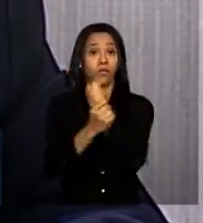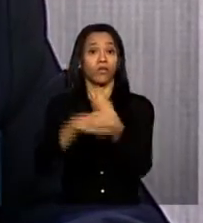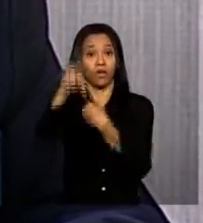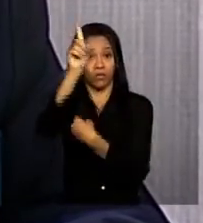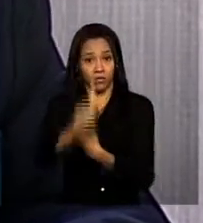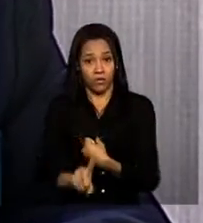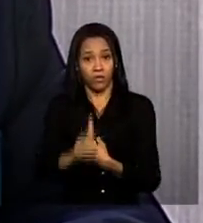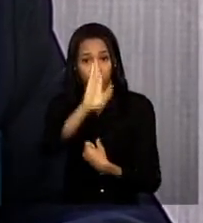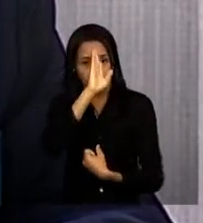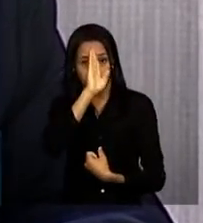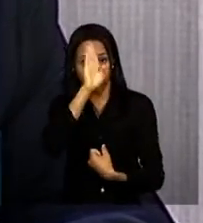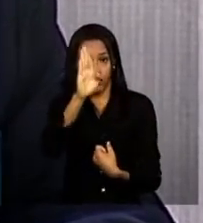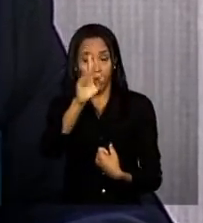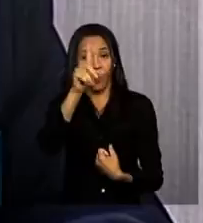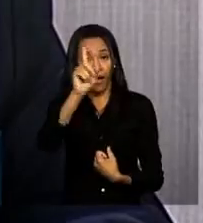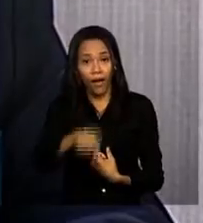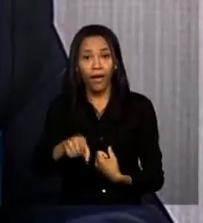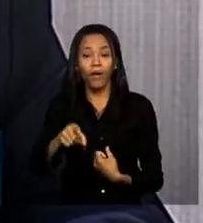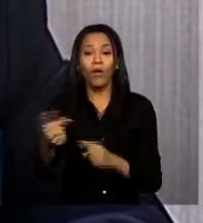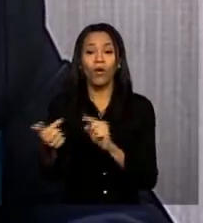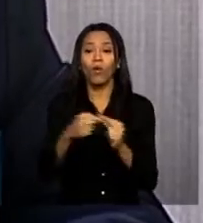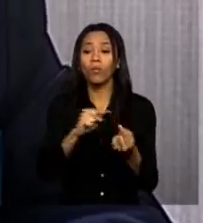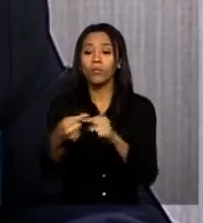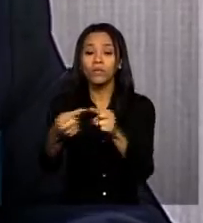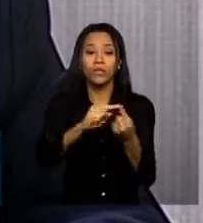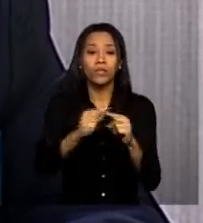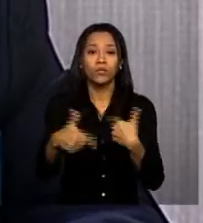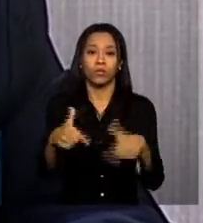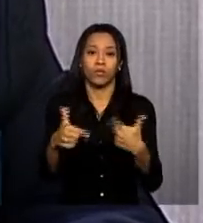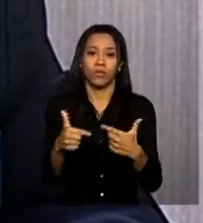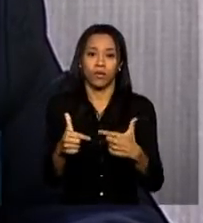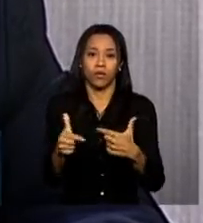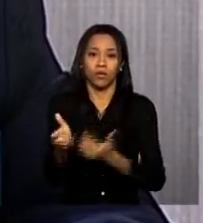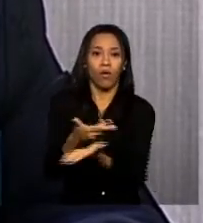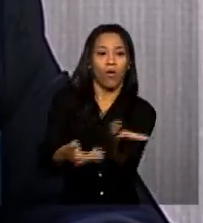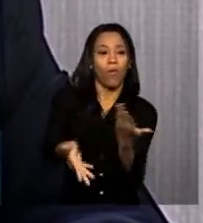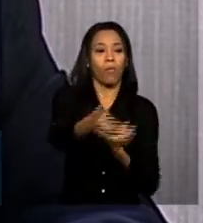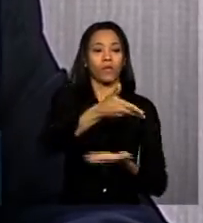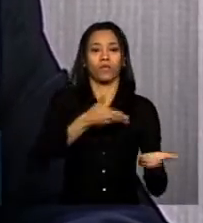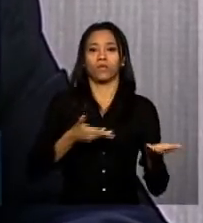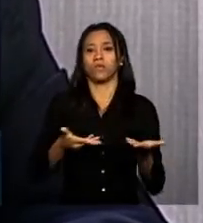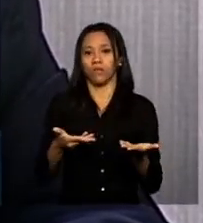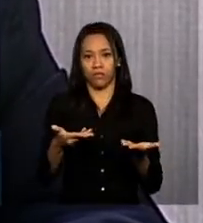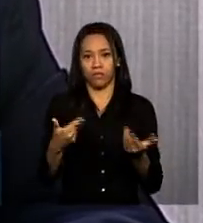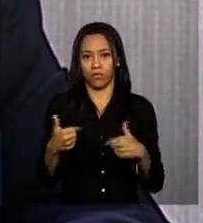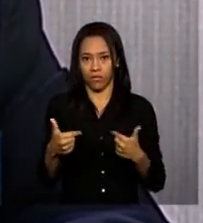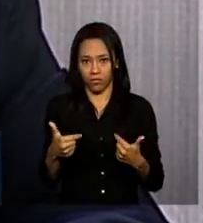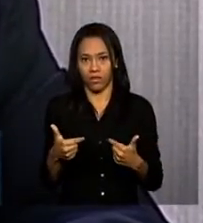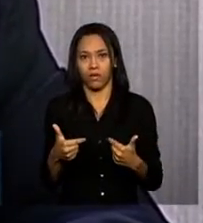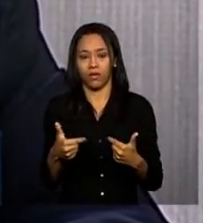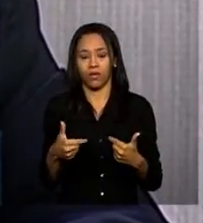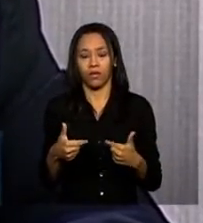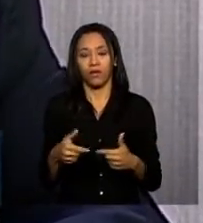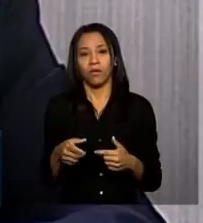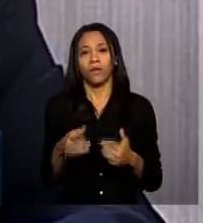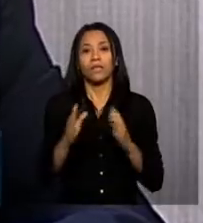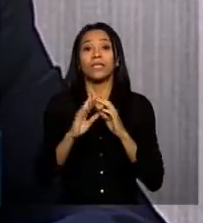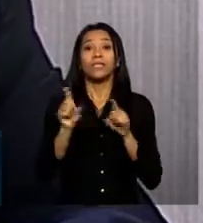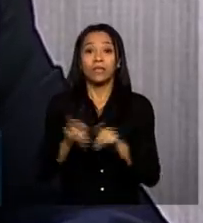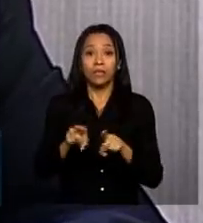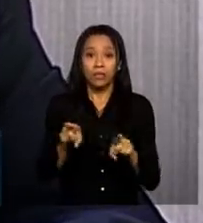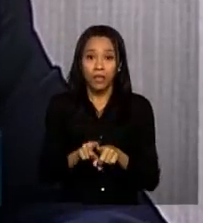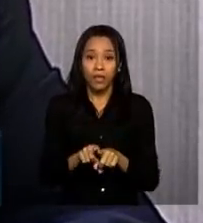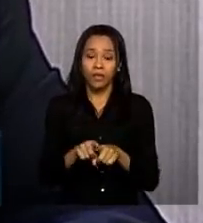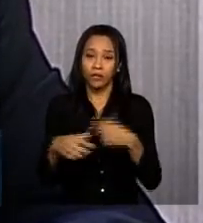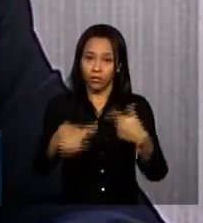é exatamente integrando as nossas ações, compartilhando as nossas ações, fazendo com que as ações do governo federal apareçam e